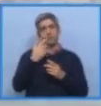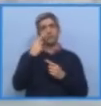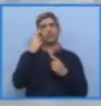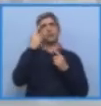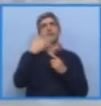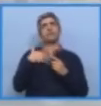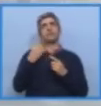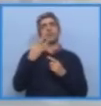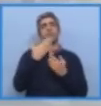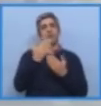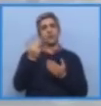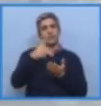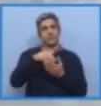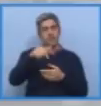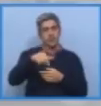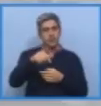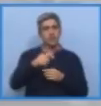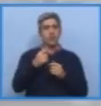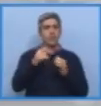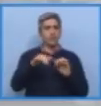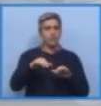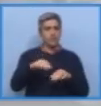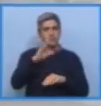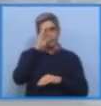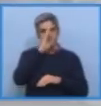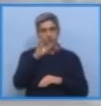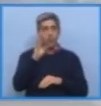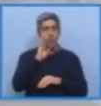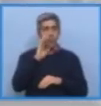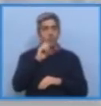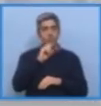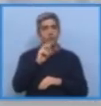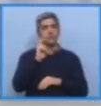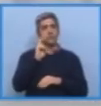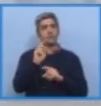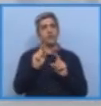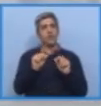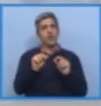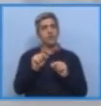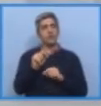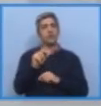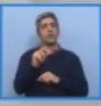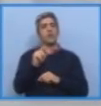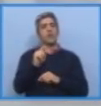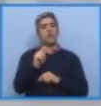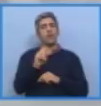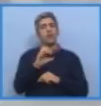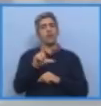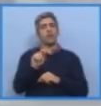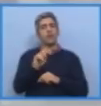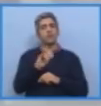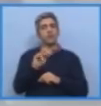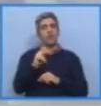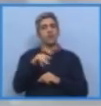pela vossa presença hoje aqui. A terminar, já sabe que mais logo pode ainda acompanhar a edição rádio do programa Eclésia, é na